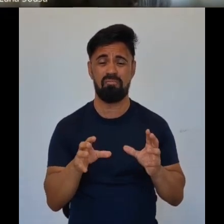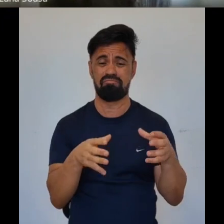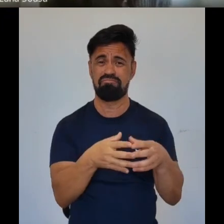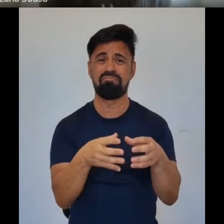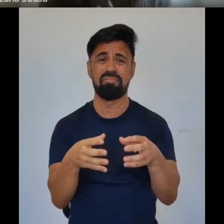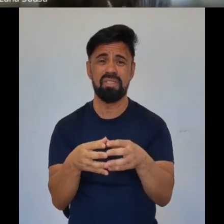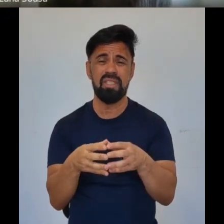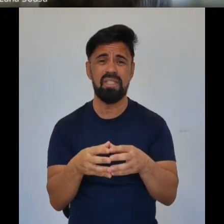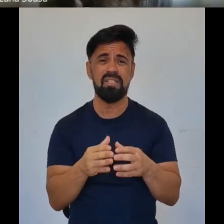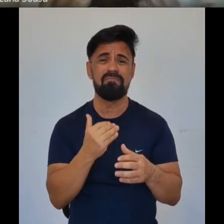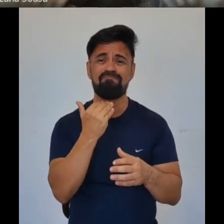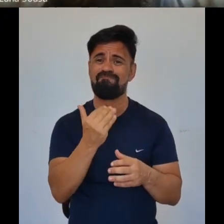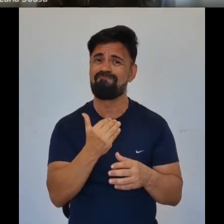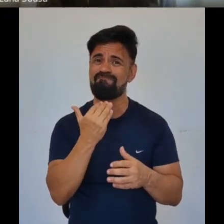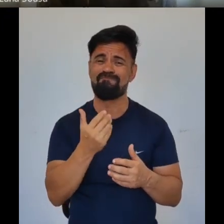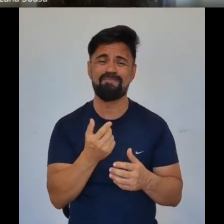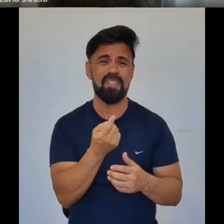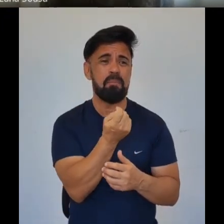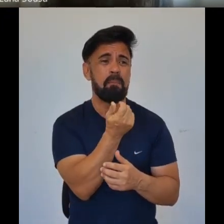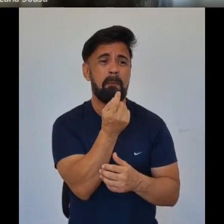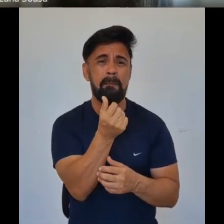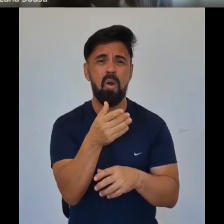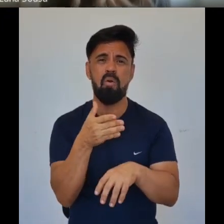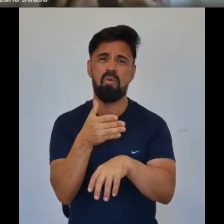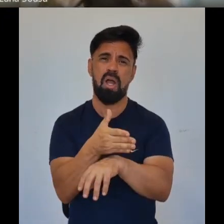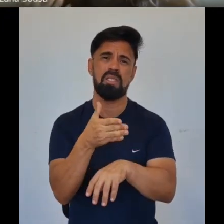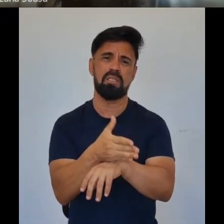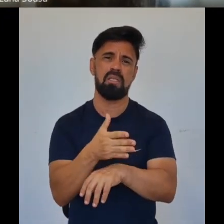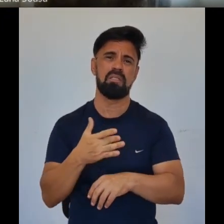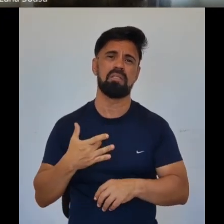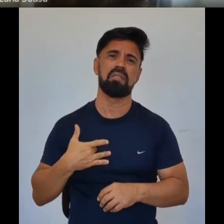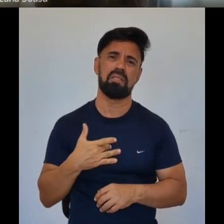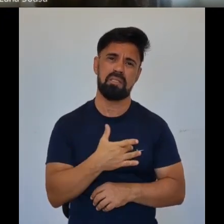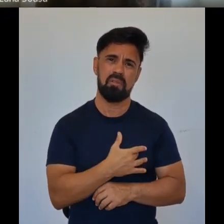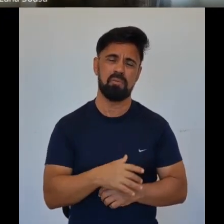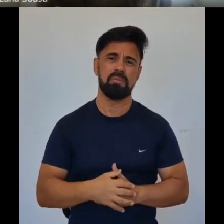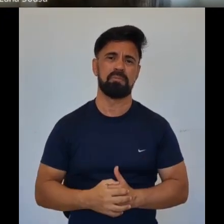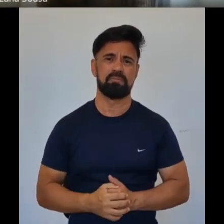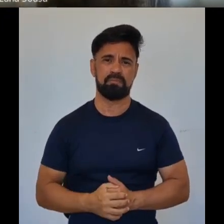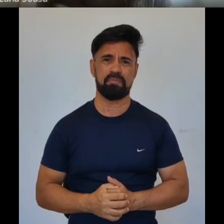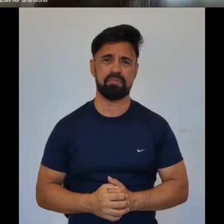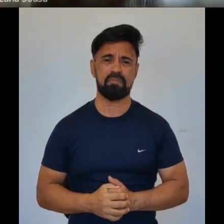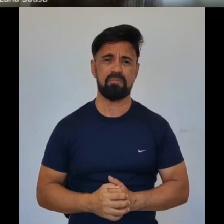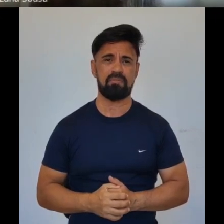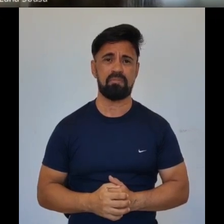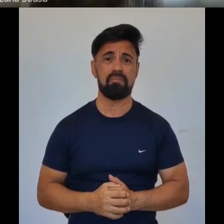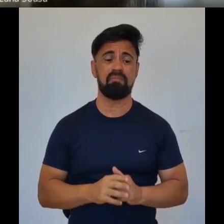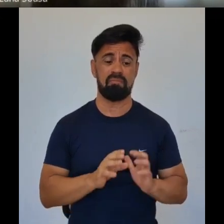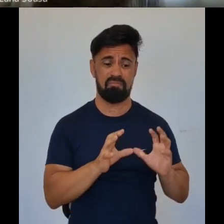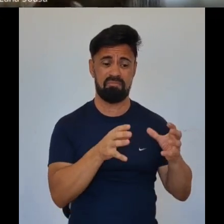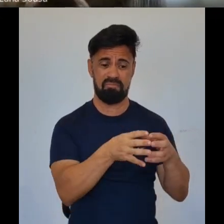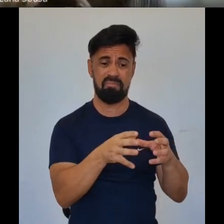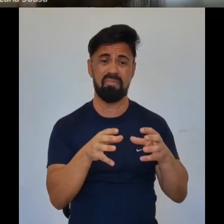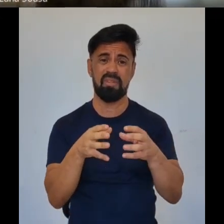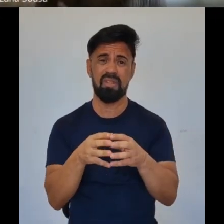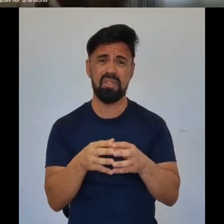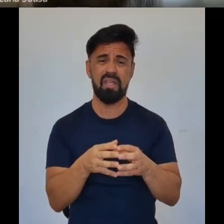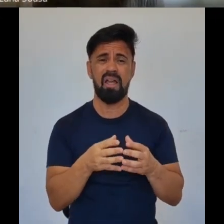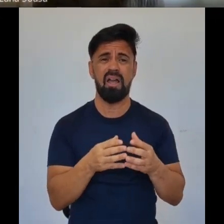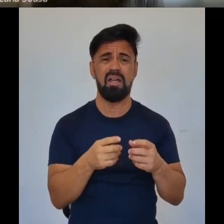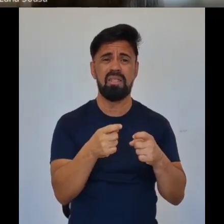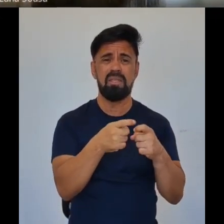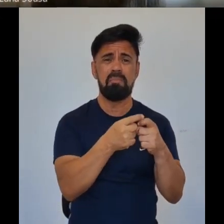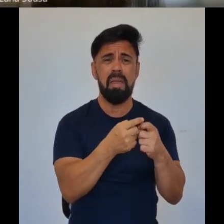pensarmos de, por exemplo, comunidades quilombolas, né? Comunidades indígenas. Nesses locais, nós temos